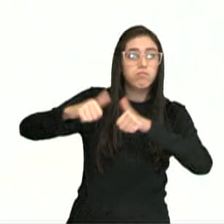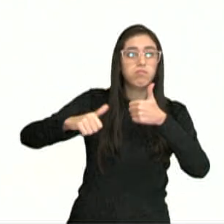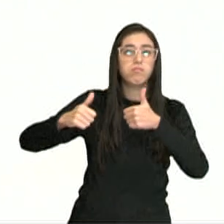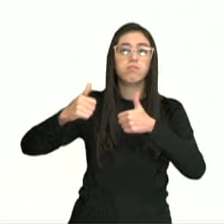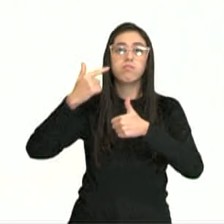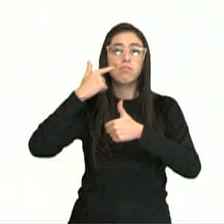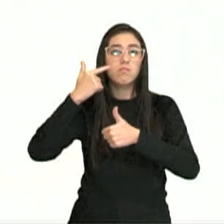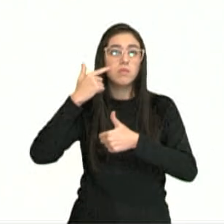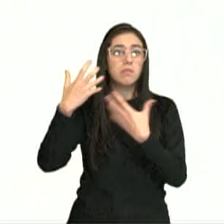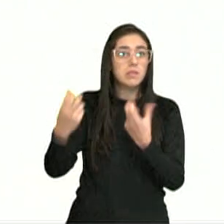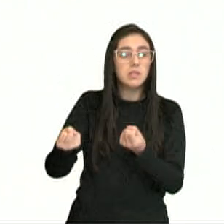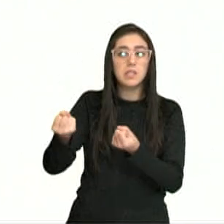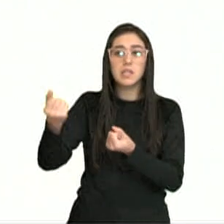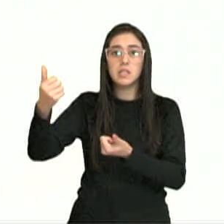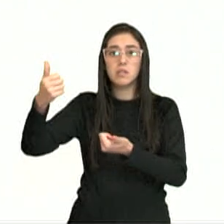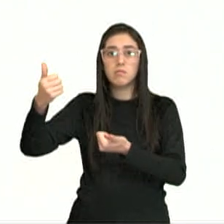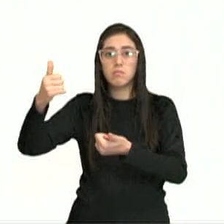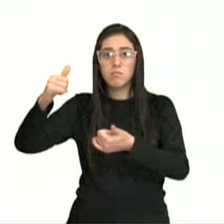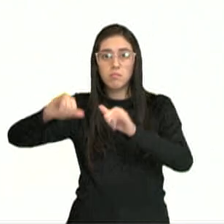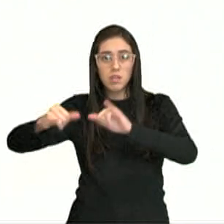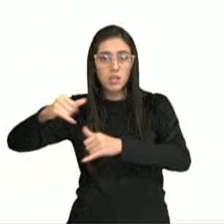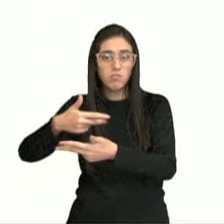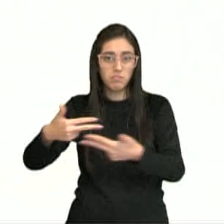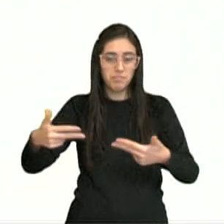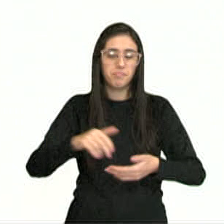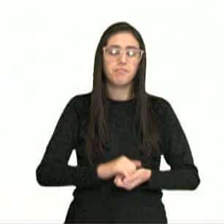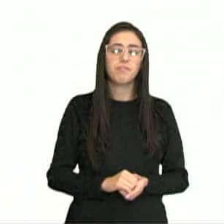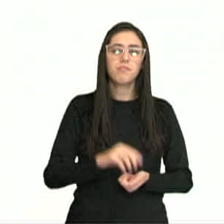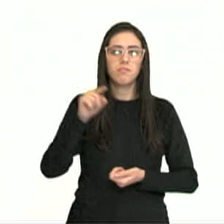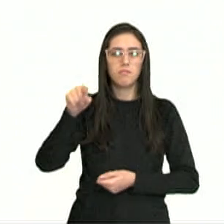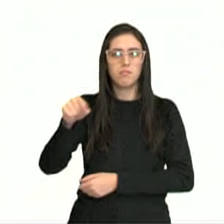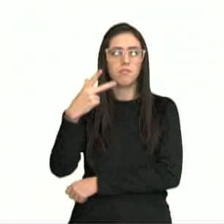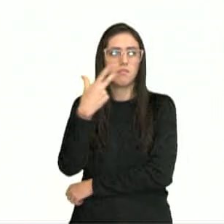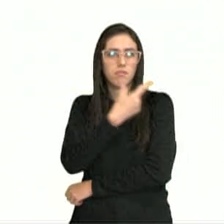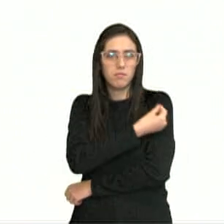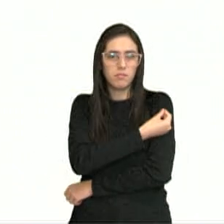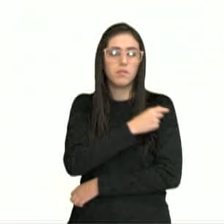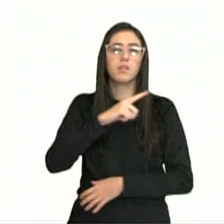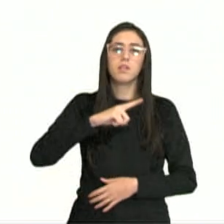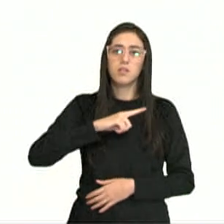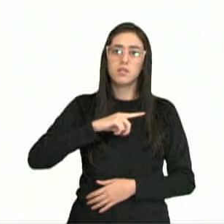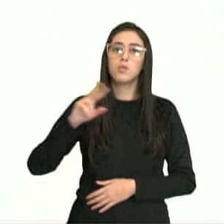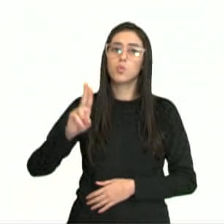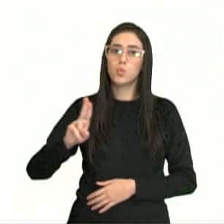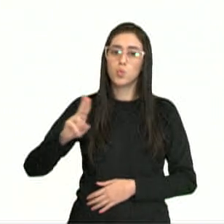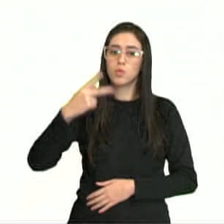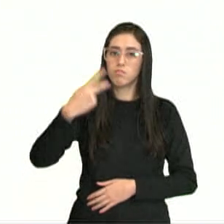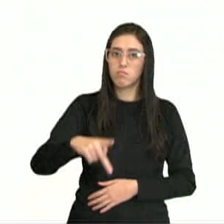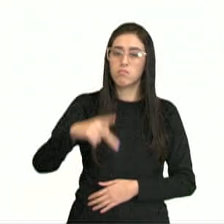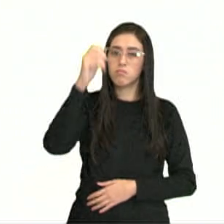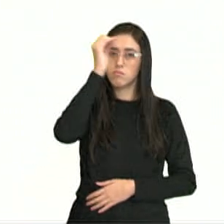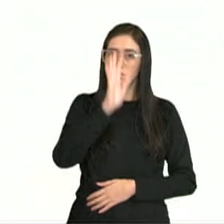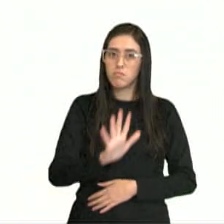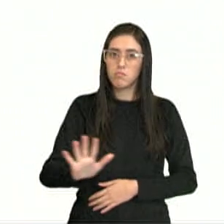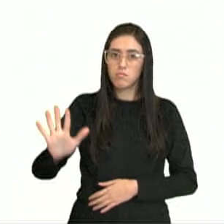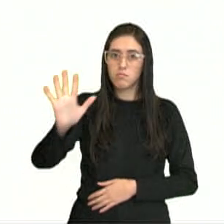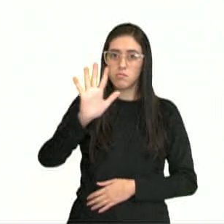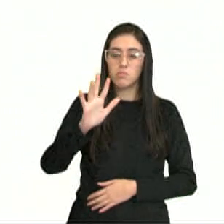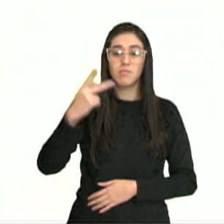e clínicos. A vacina usa insumos nacionais e tem tecnologia de